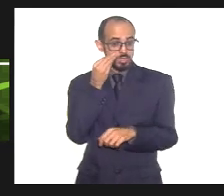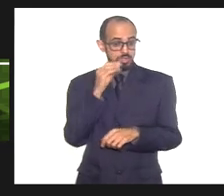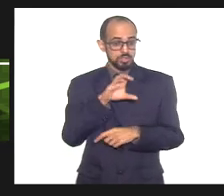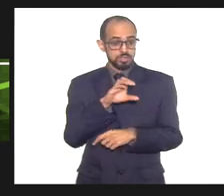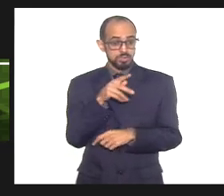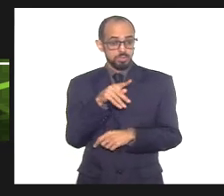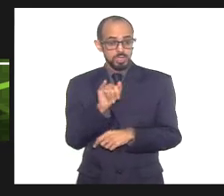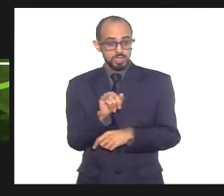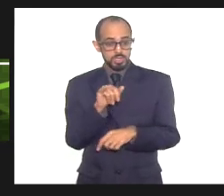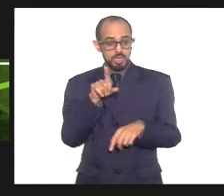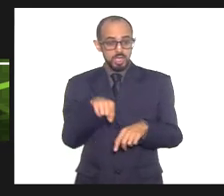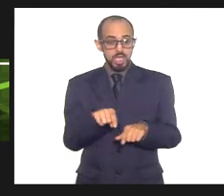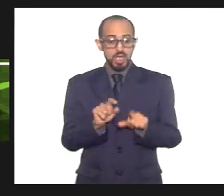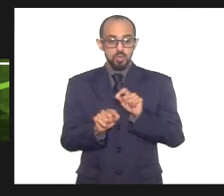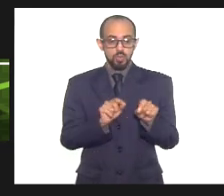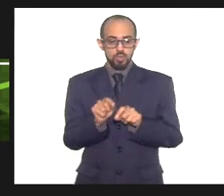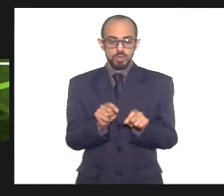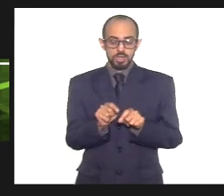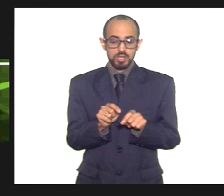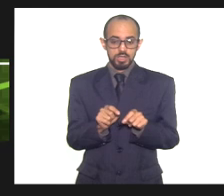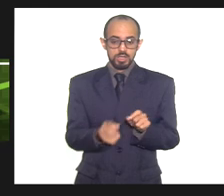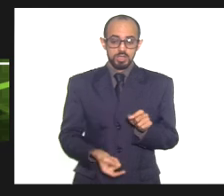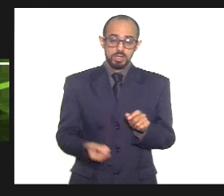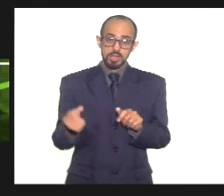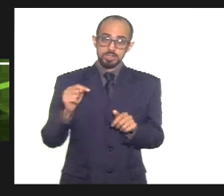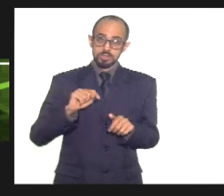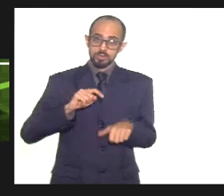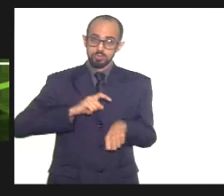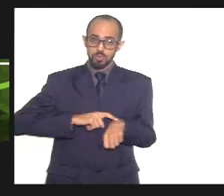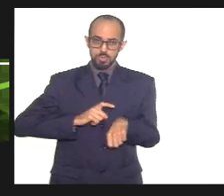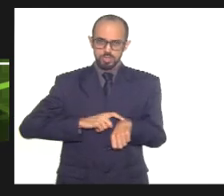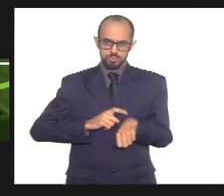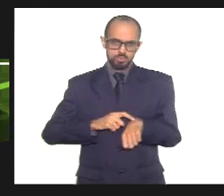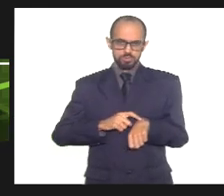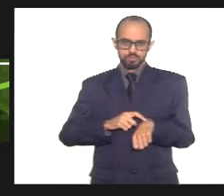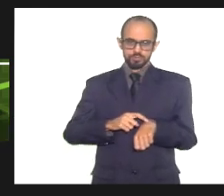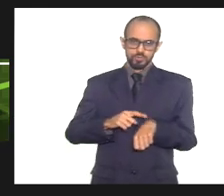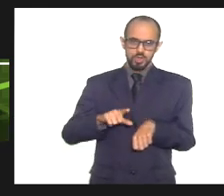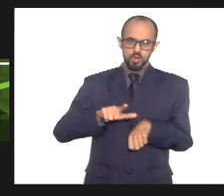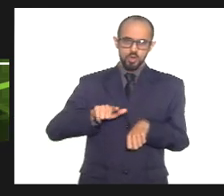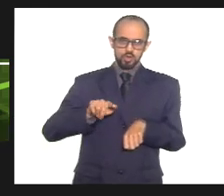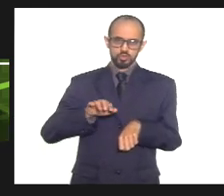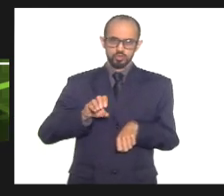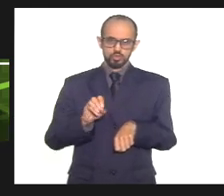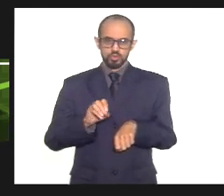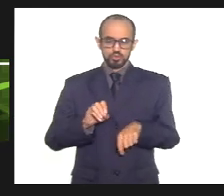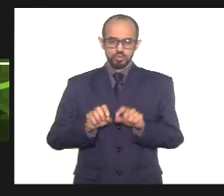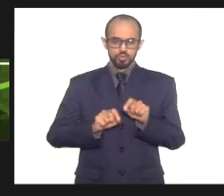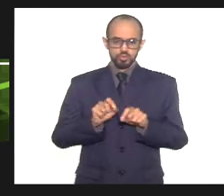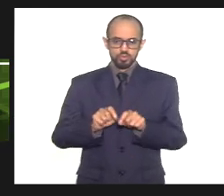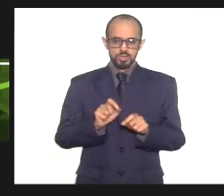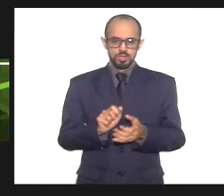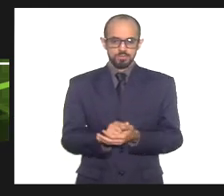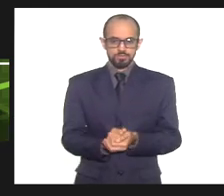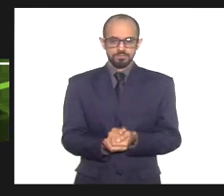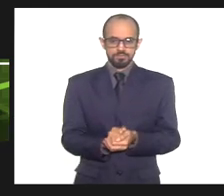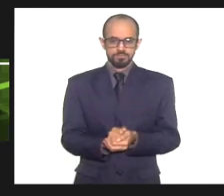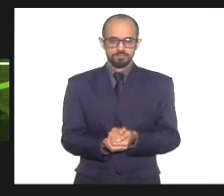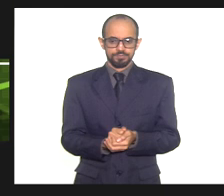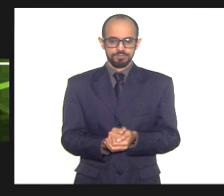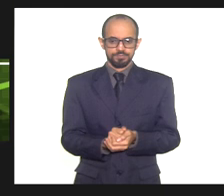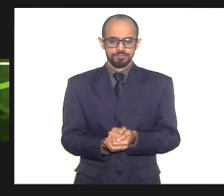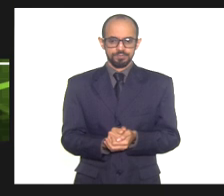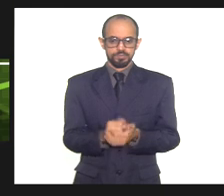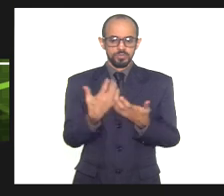CPI é que, neste ponto, evidentemente, iremos, no final da mesa, querer